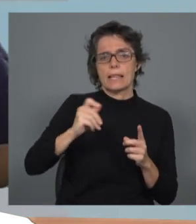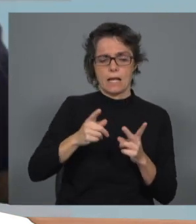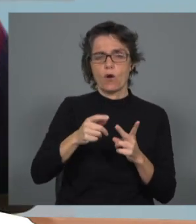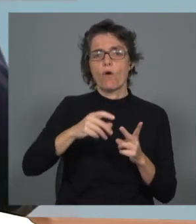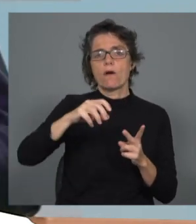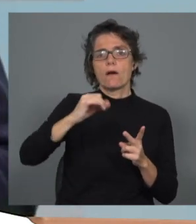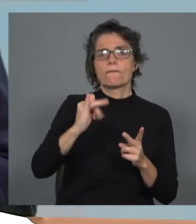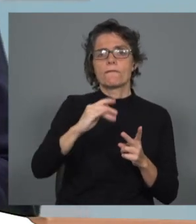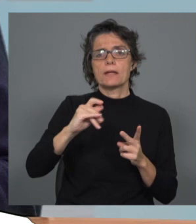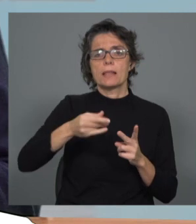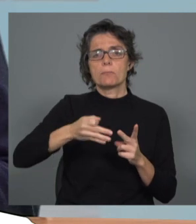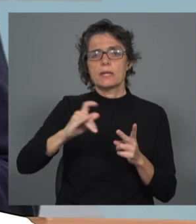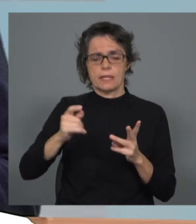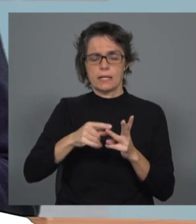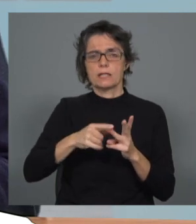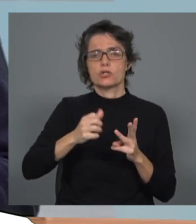China.